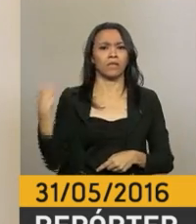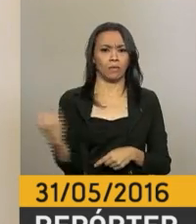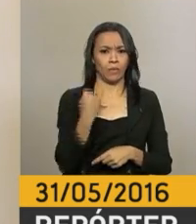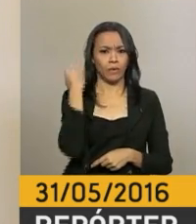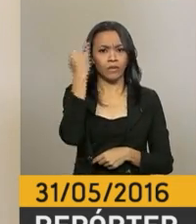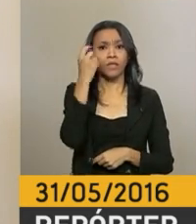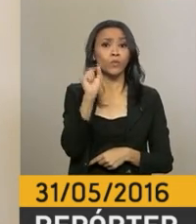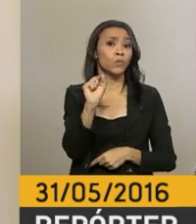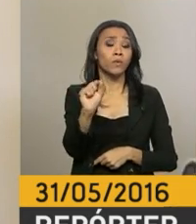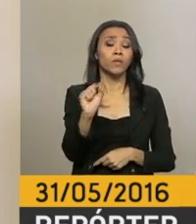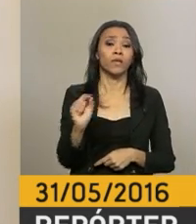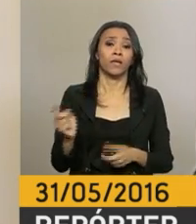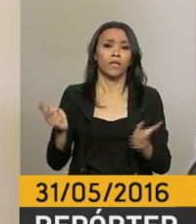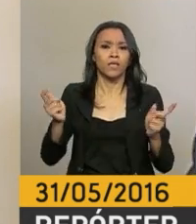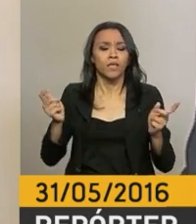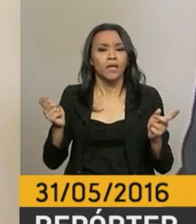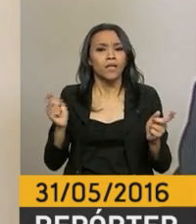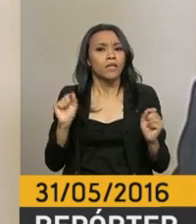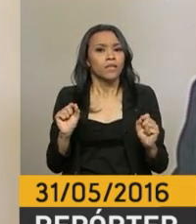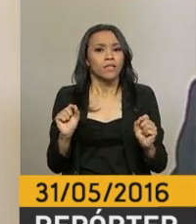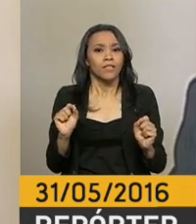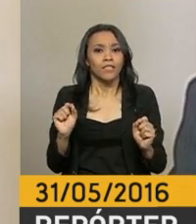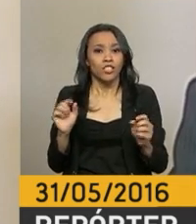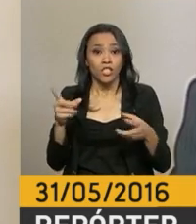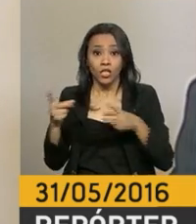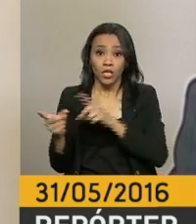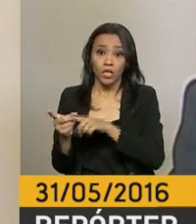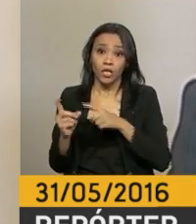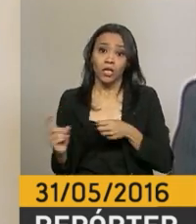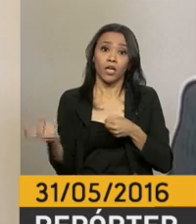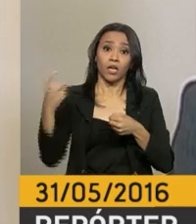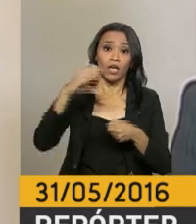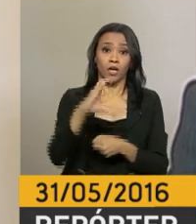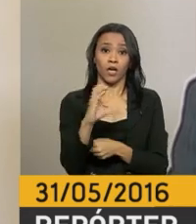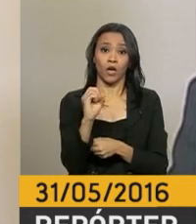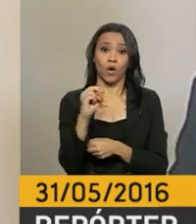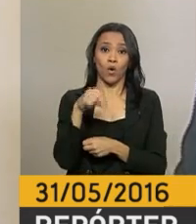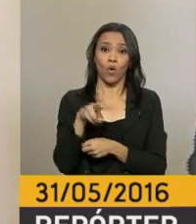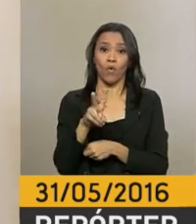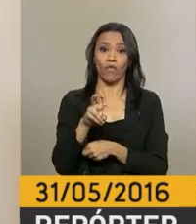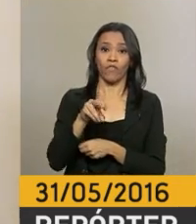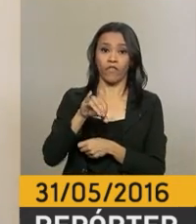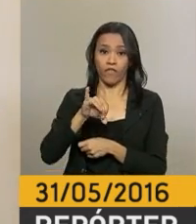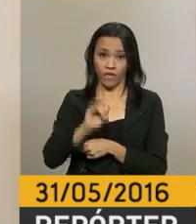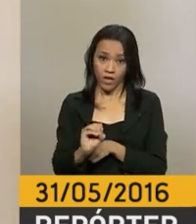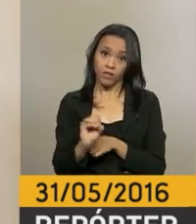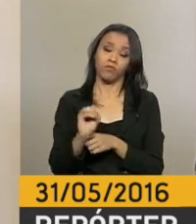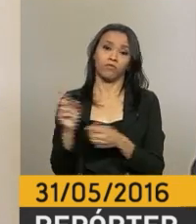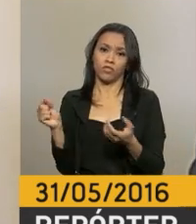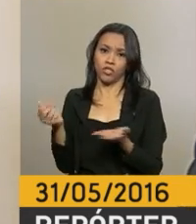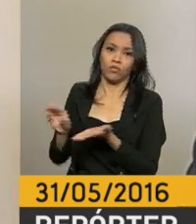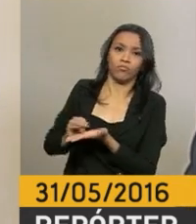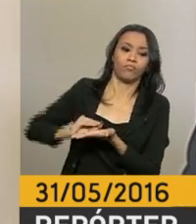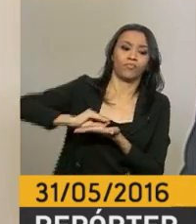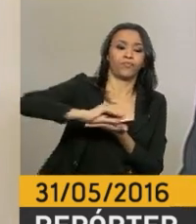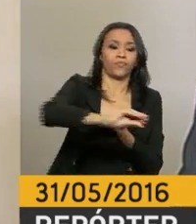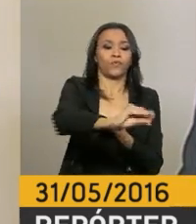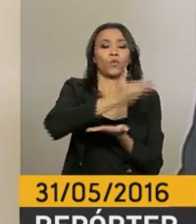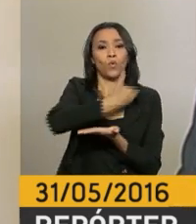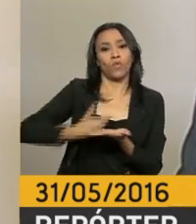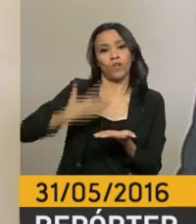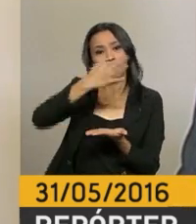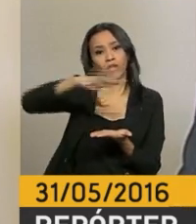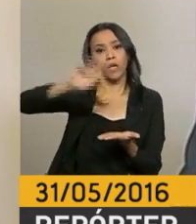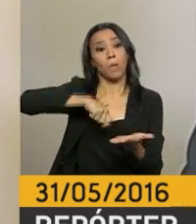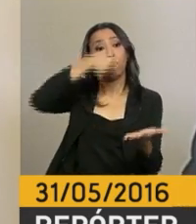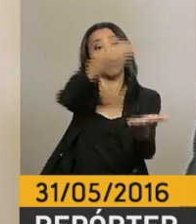a possibilidade de convênios específicos com aporte de dinheiro do governo federal para pagamento de